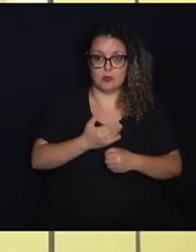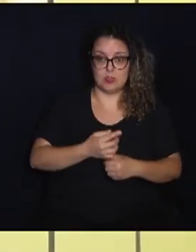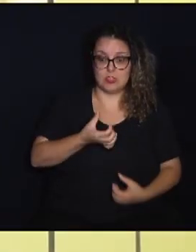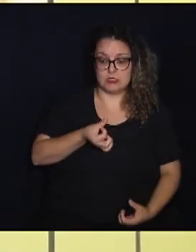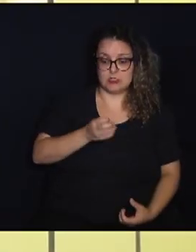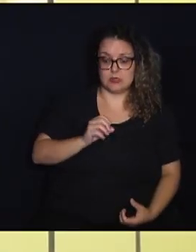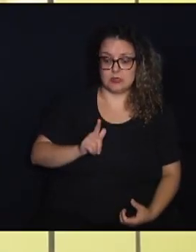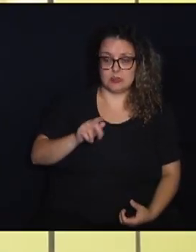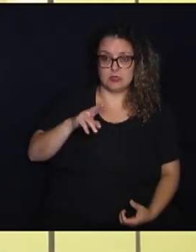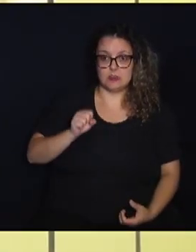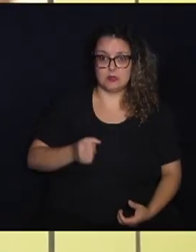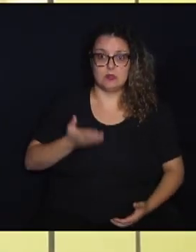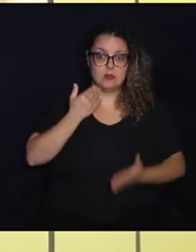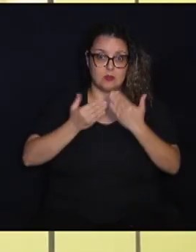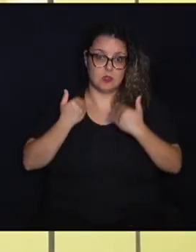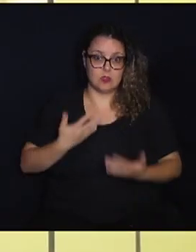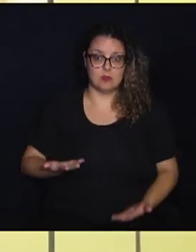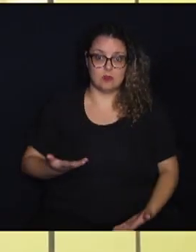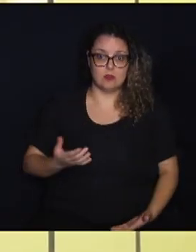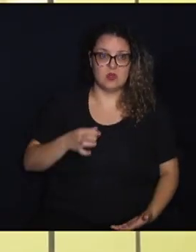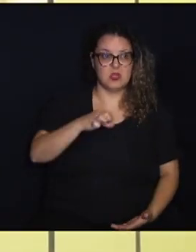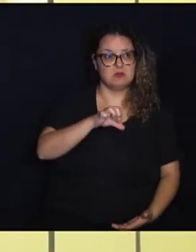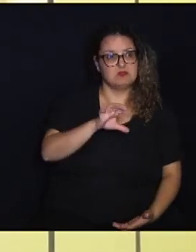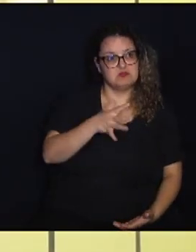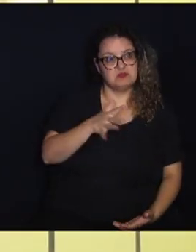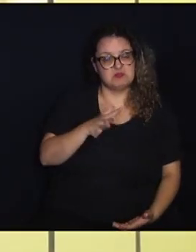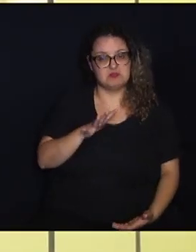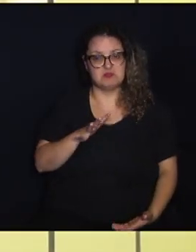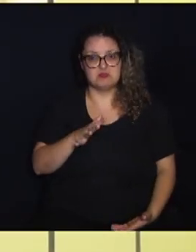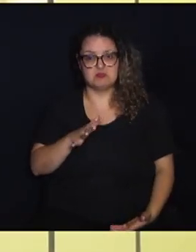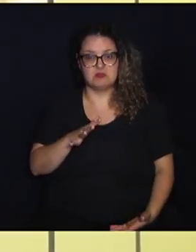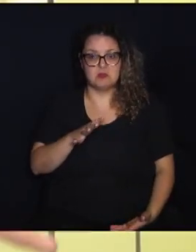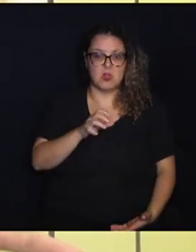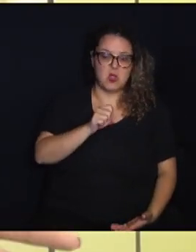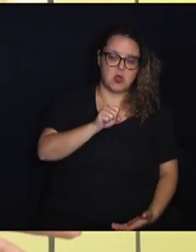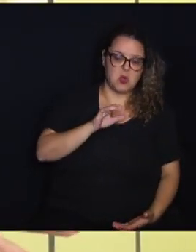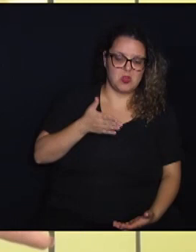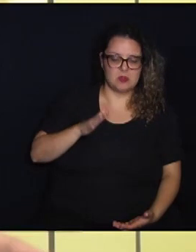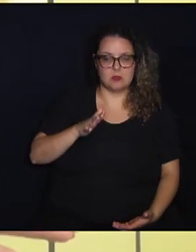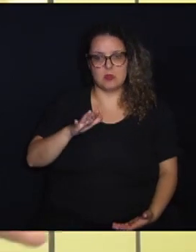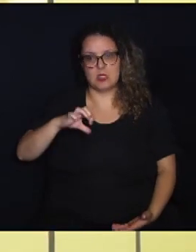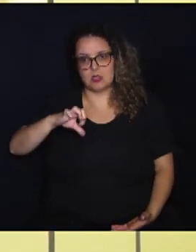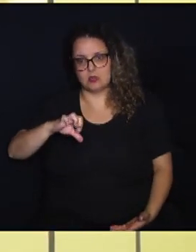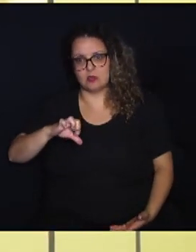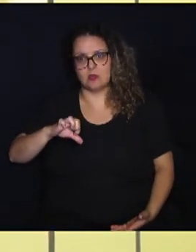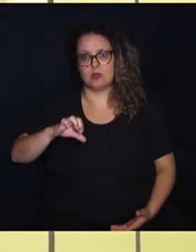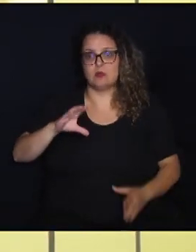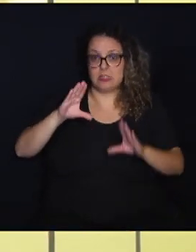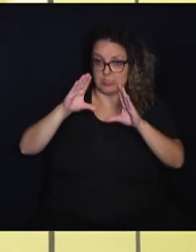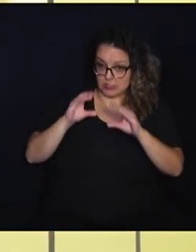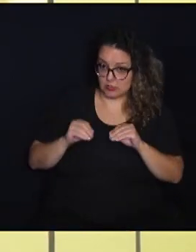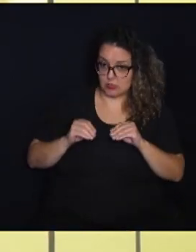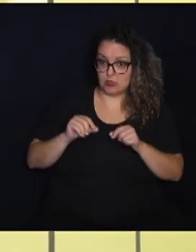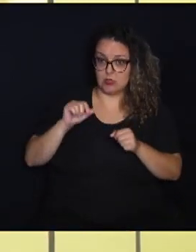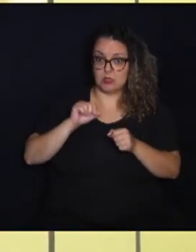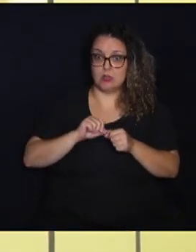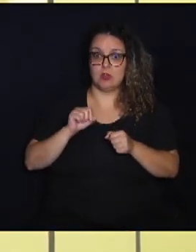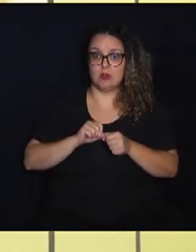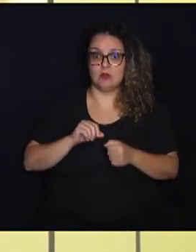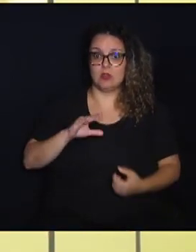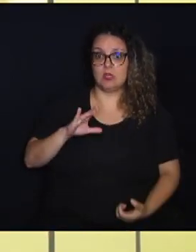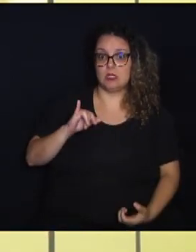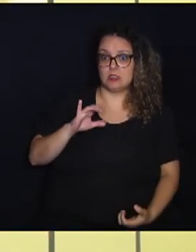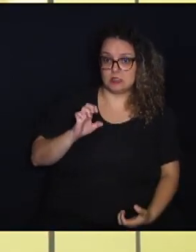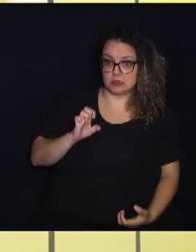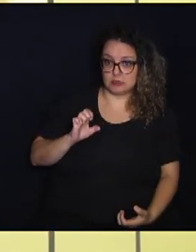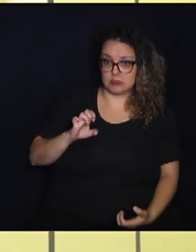Você come isso entre 9, 8 e meia, 9 horas, tá? Aí você faz uma ceia, que pode